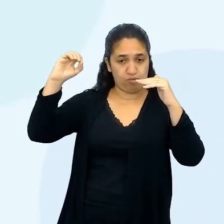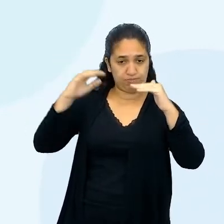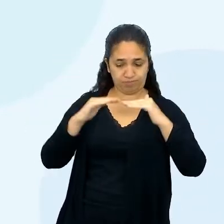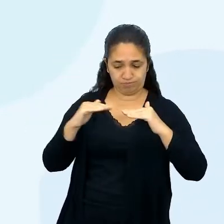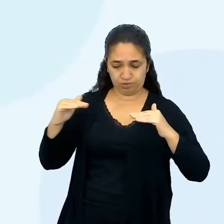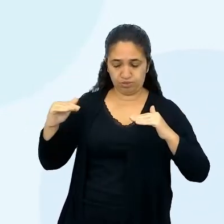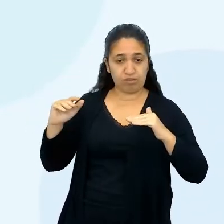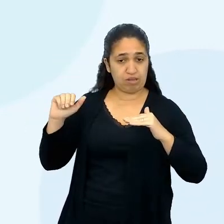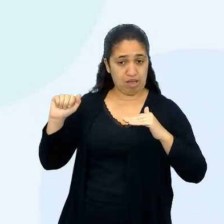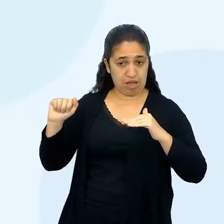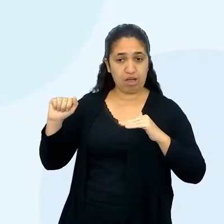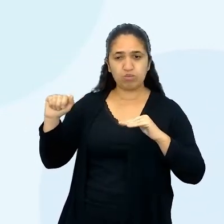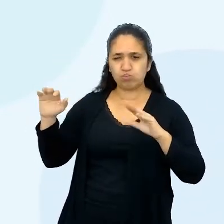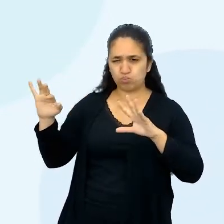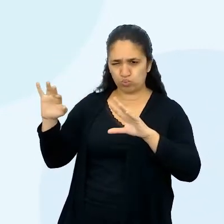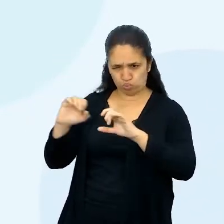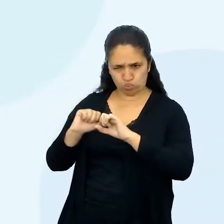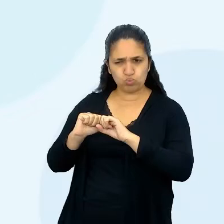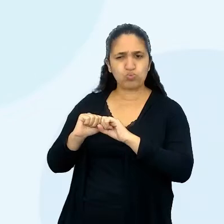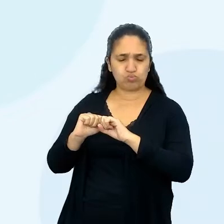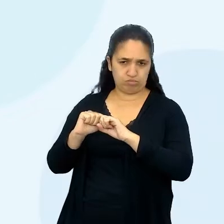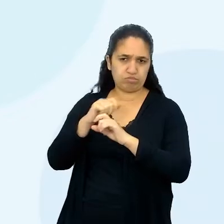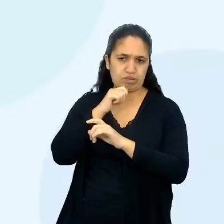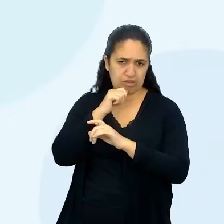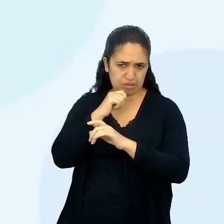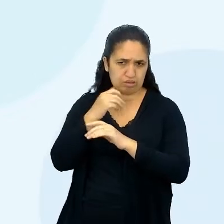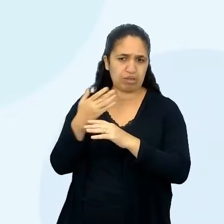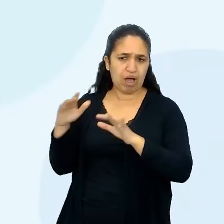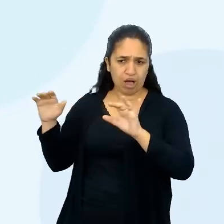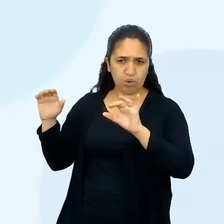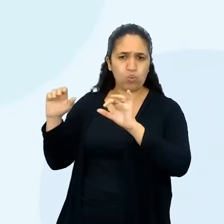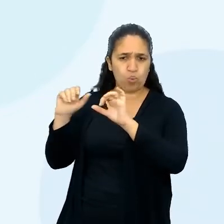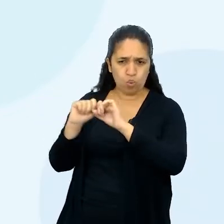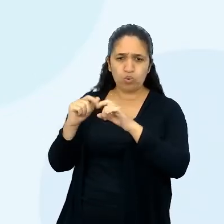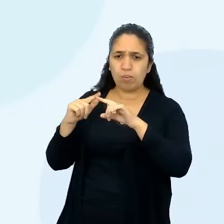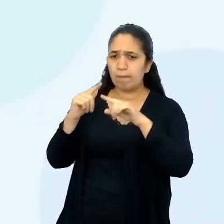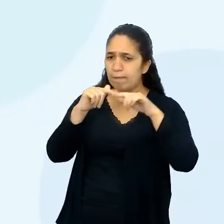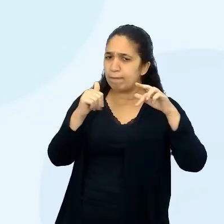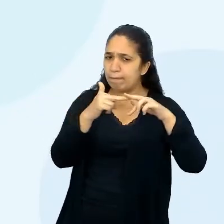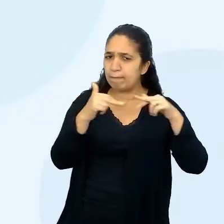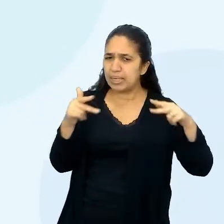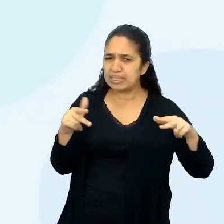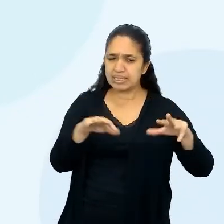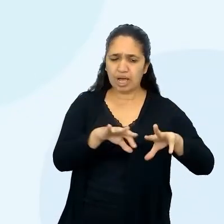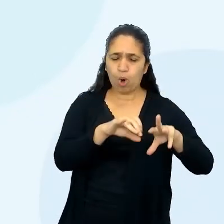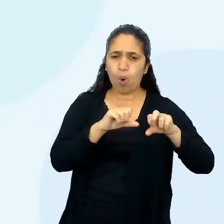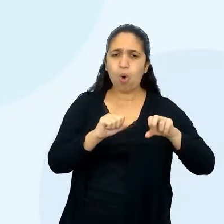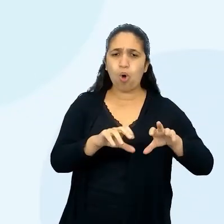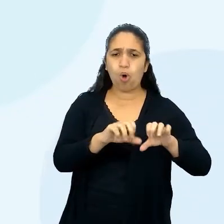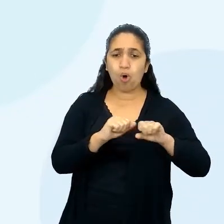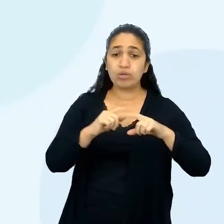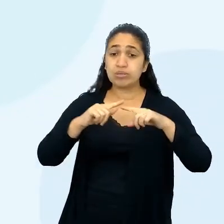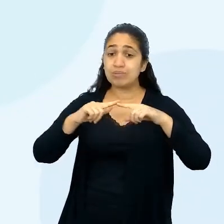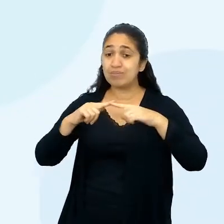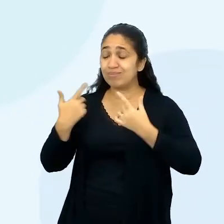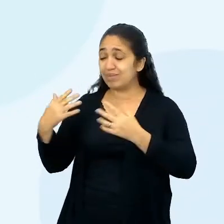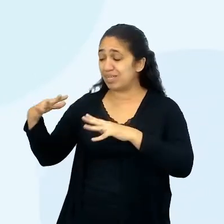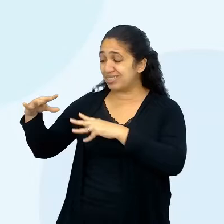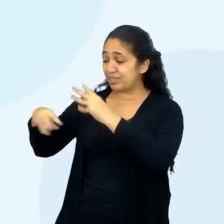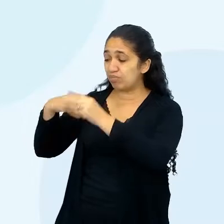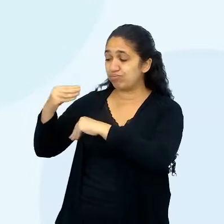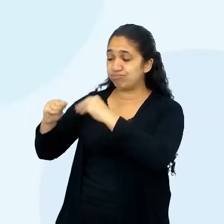uma cor escura, né, principalmente aí pela questão aí do material orgânico, né, mas já com uma influência